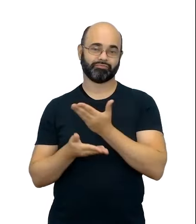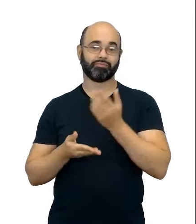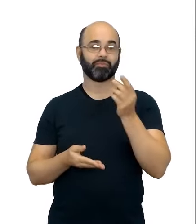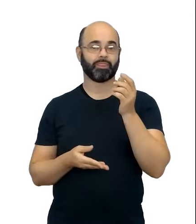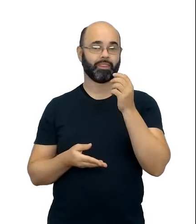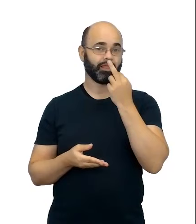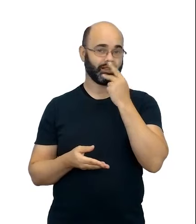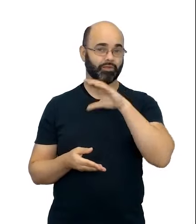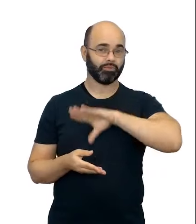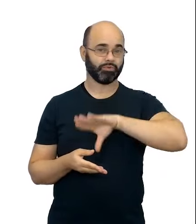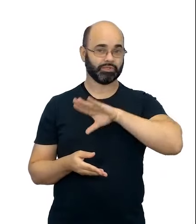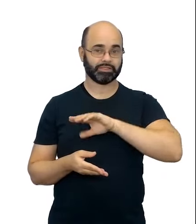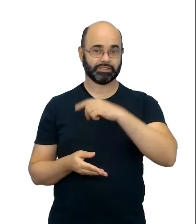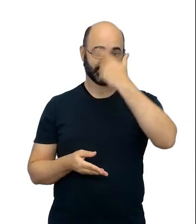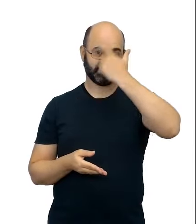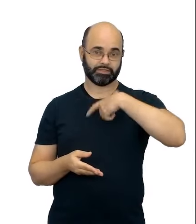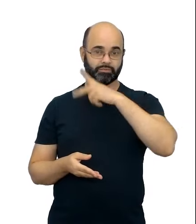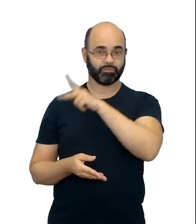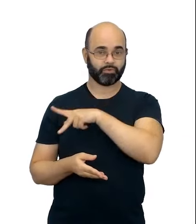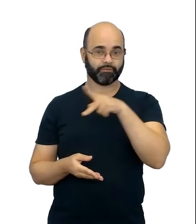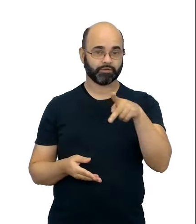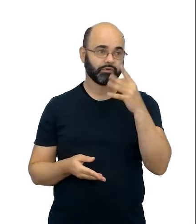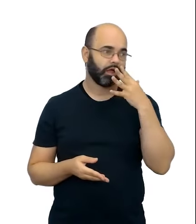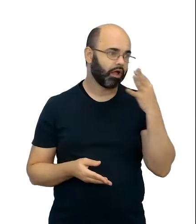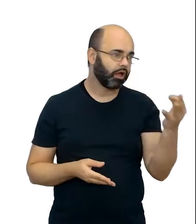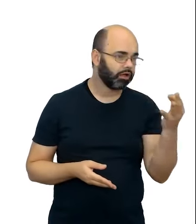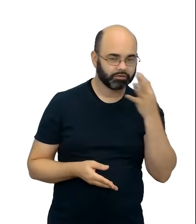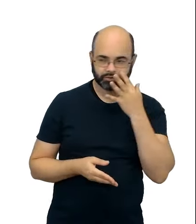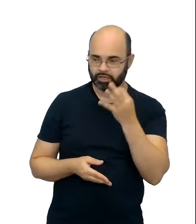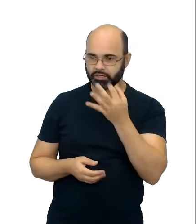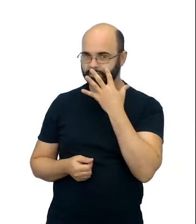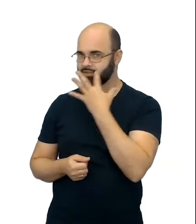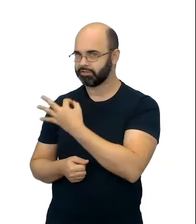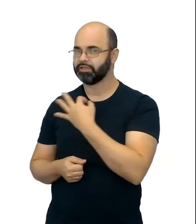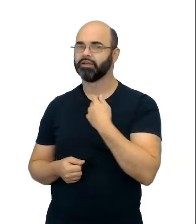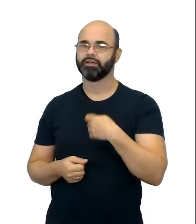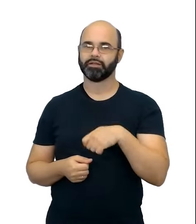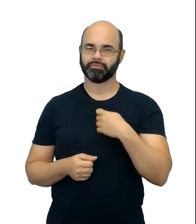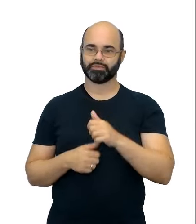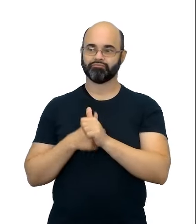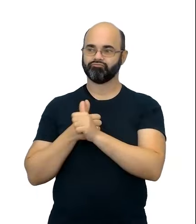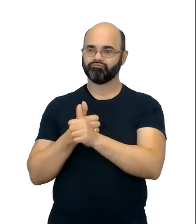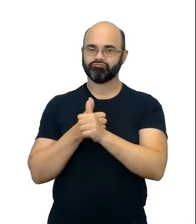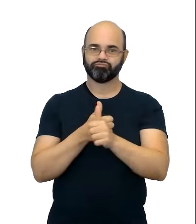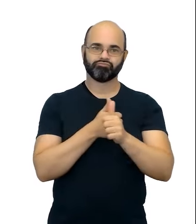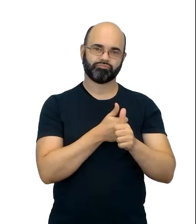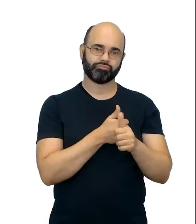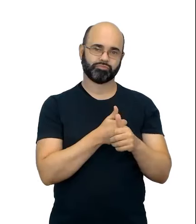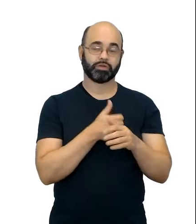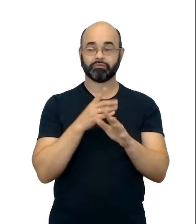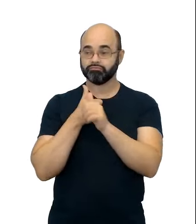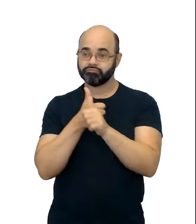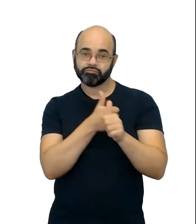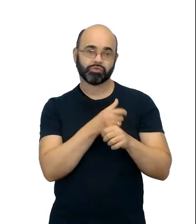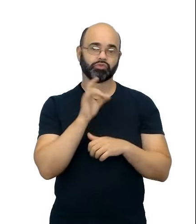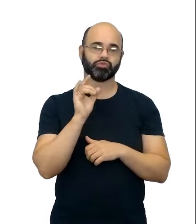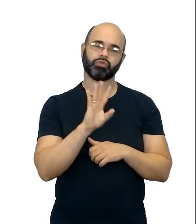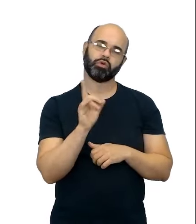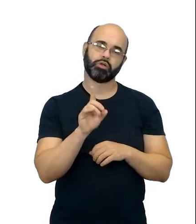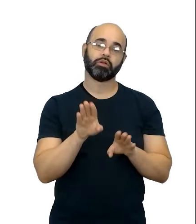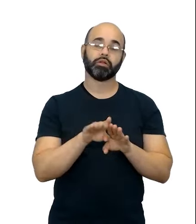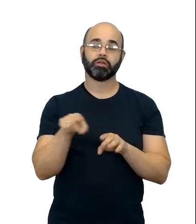de português precisa acompanhar, precisa não só acompanhar, mas fazer com que o aluno pense